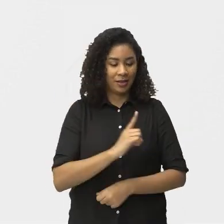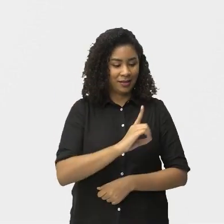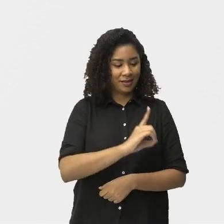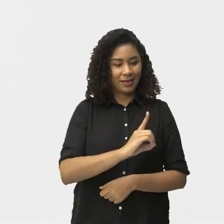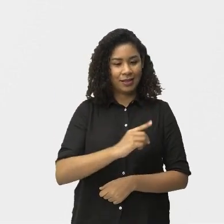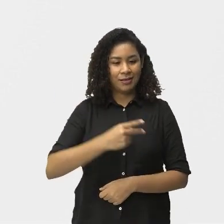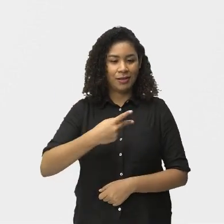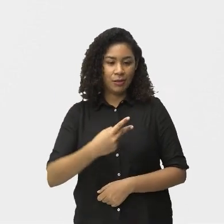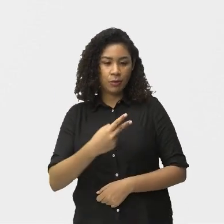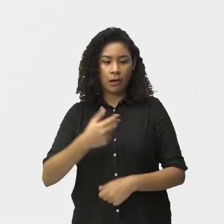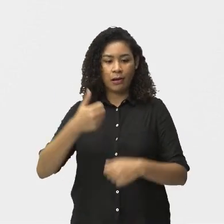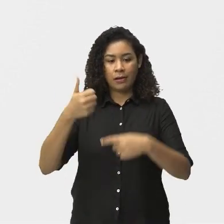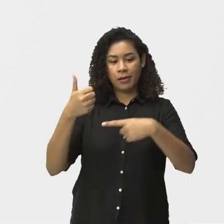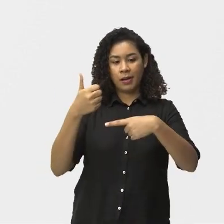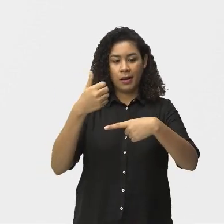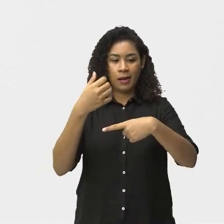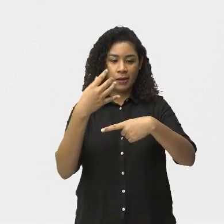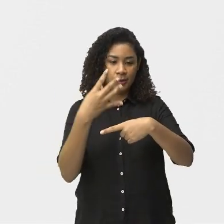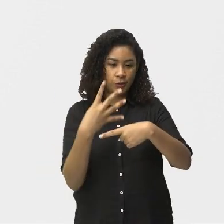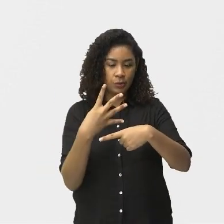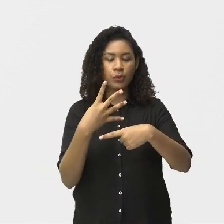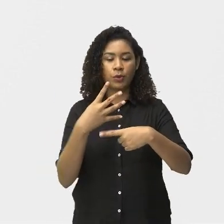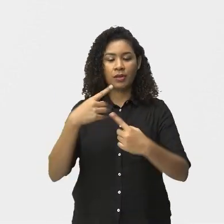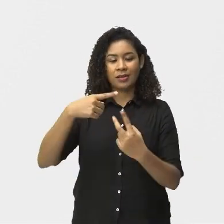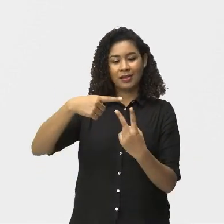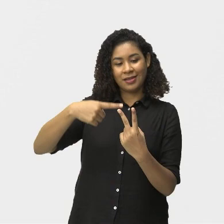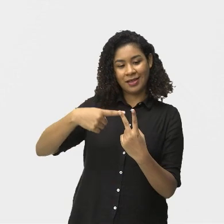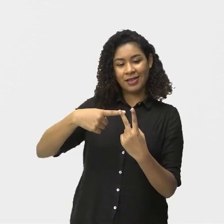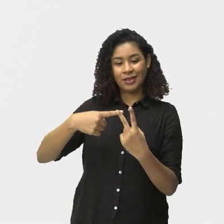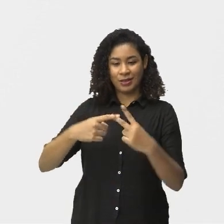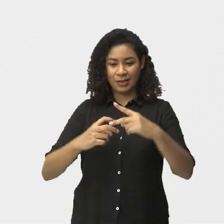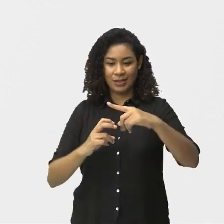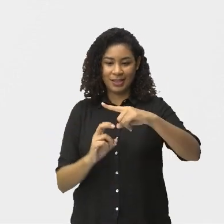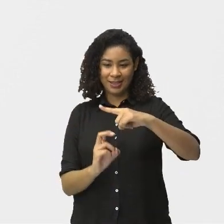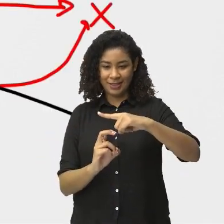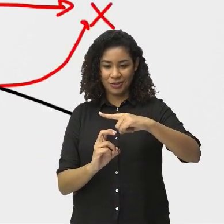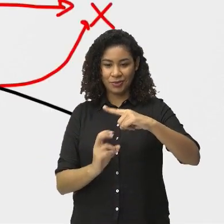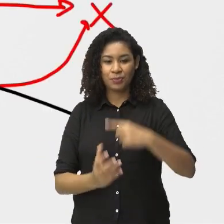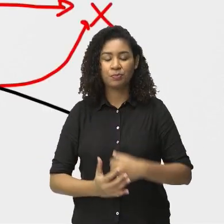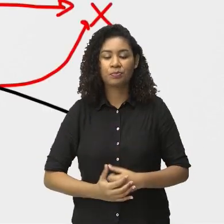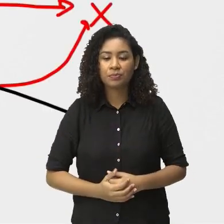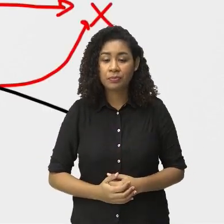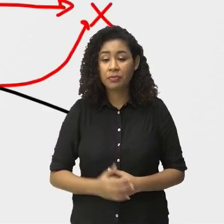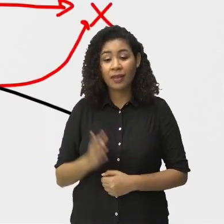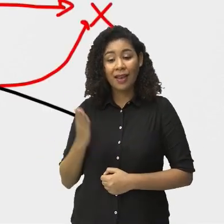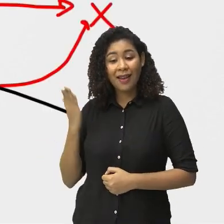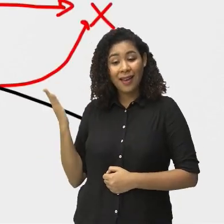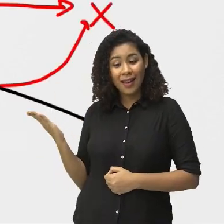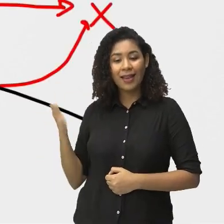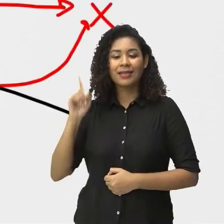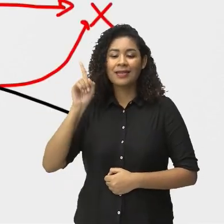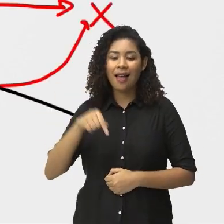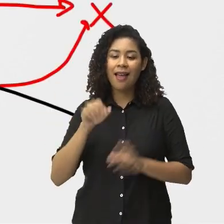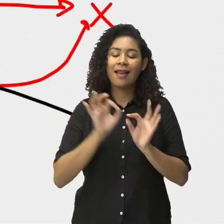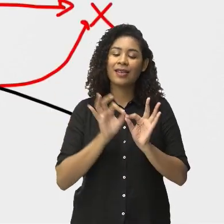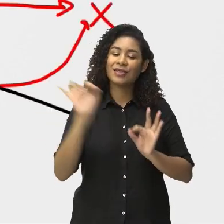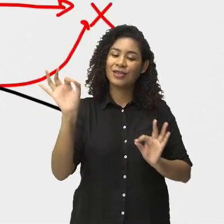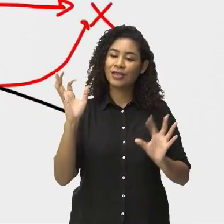sobre raiz quadrada de 5. Essa é a nossa distância, portanto, tá?